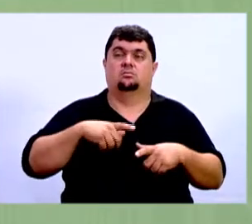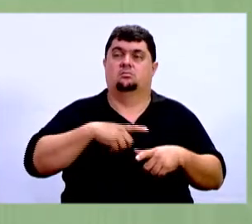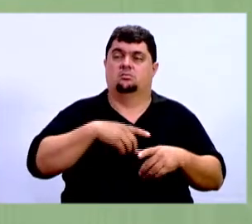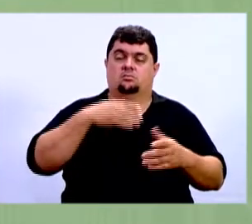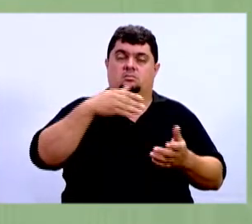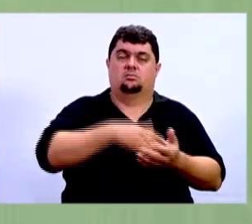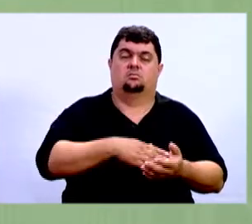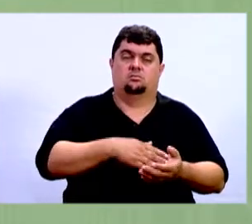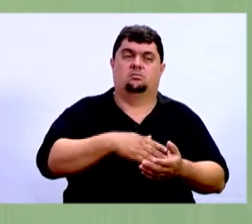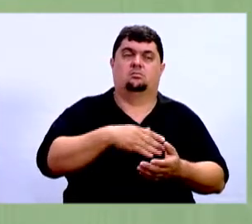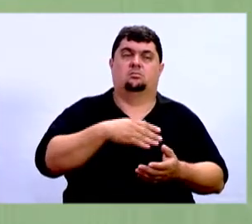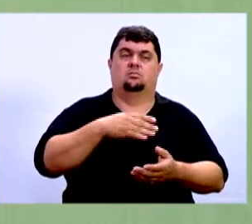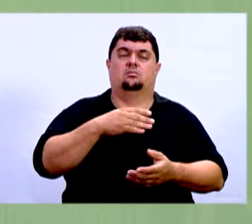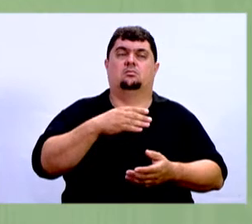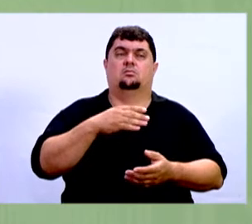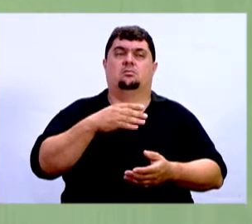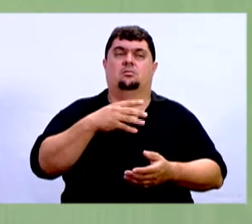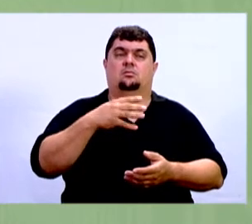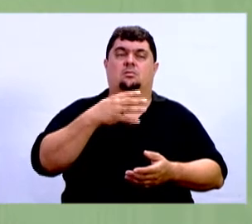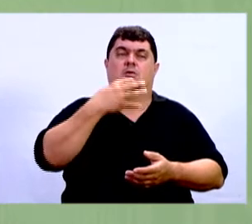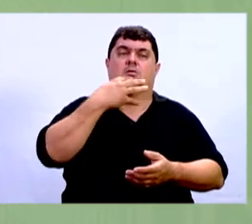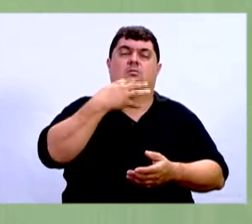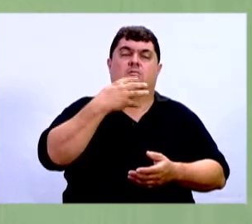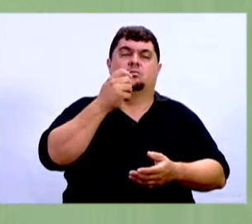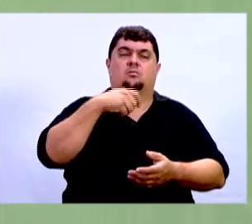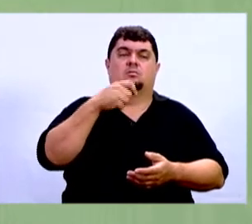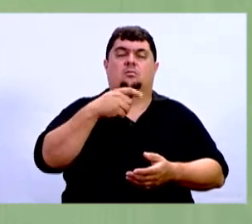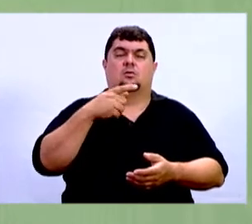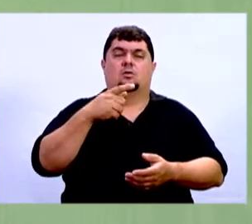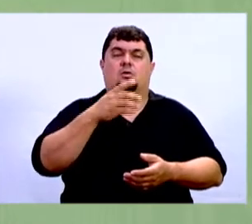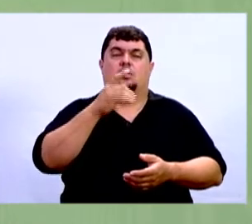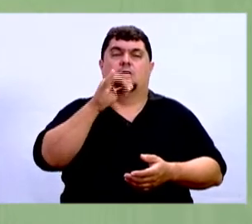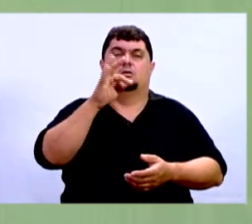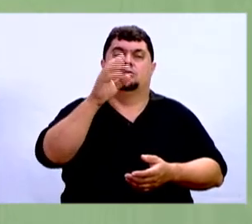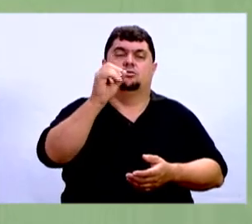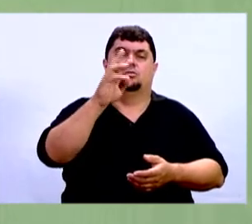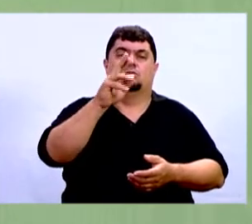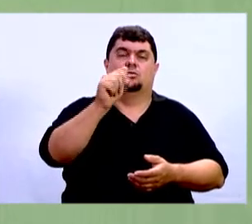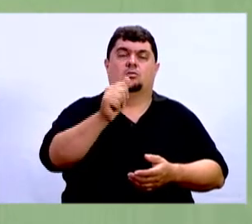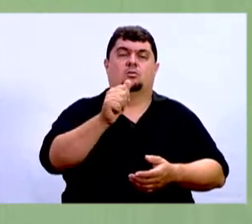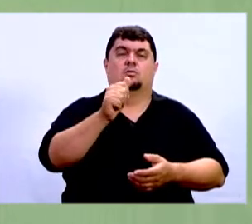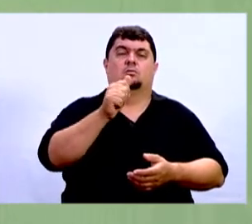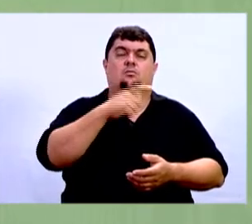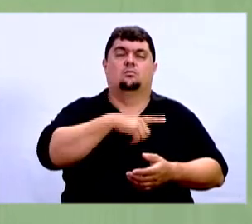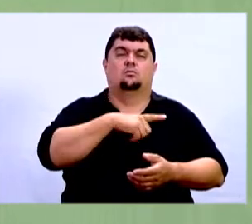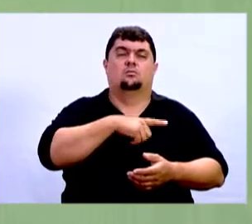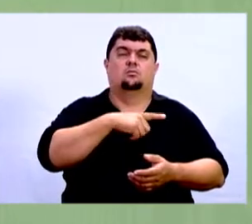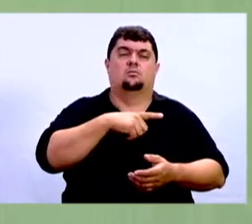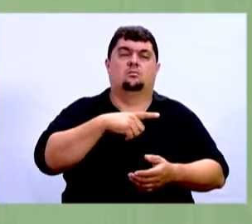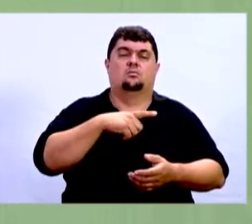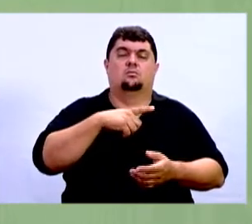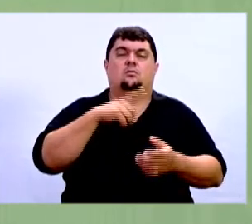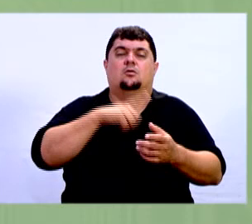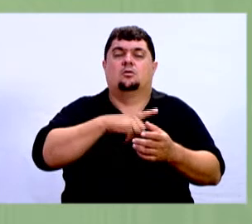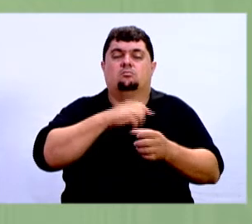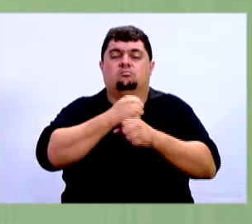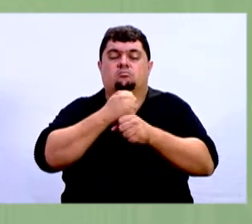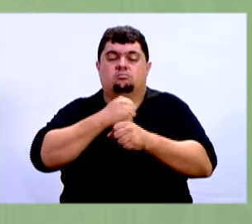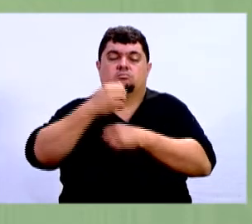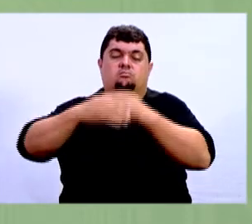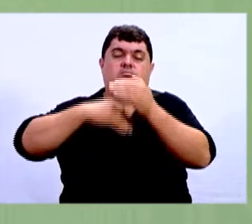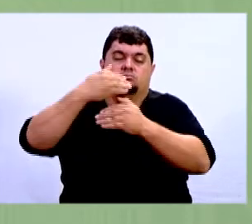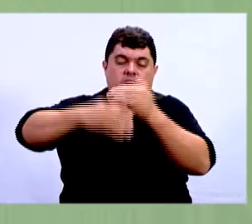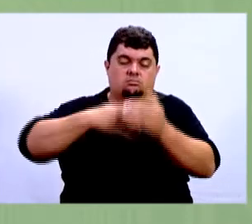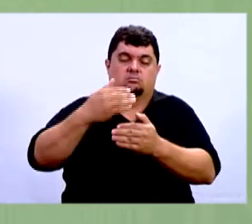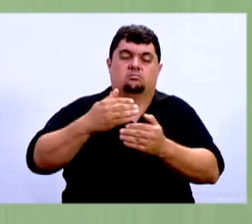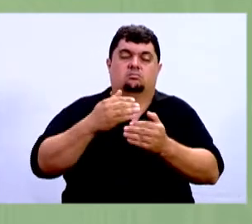vai colocar a cidade da revista. Essa editora normalmente já vai ter na revista. O ano de publicação